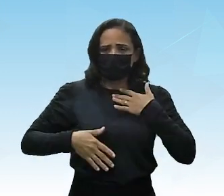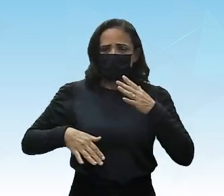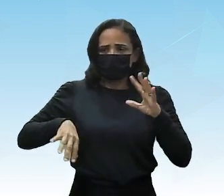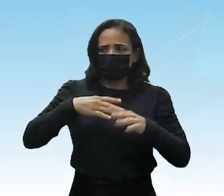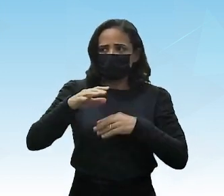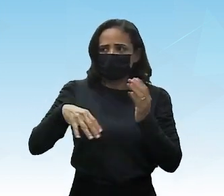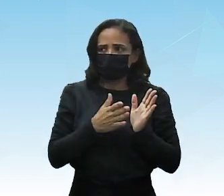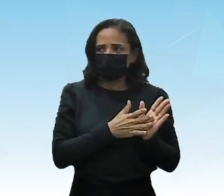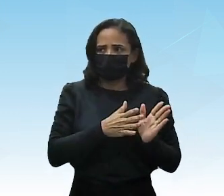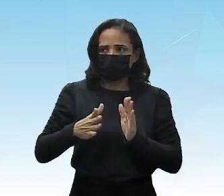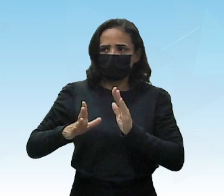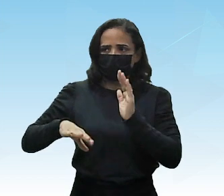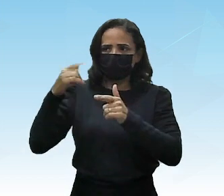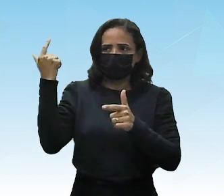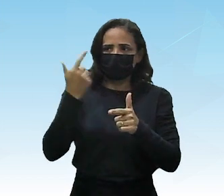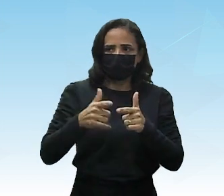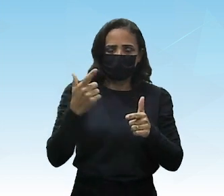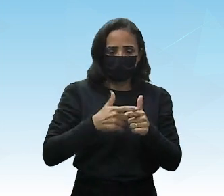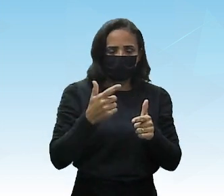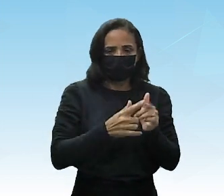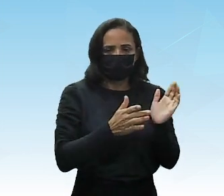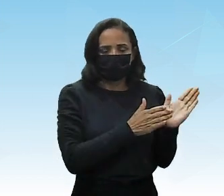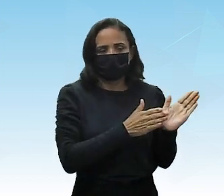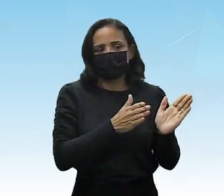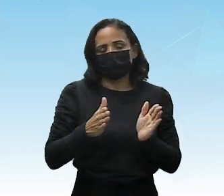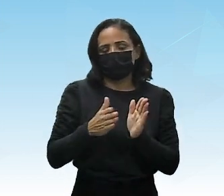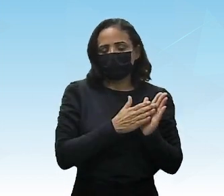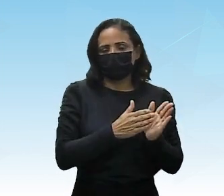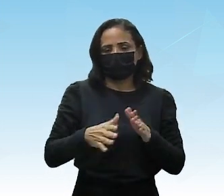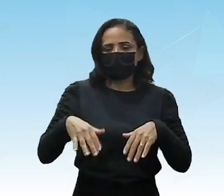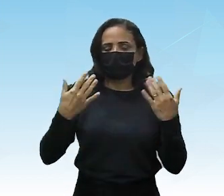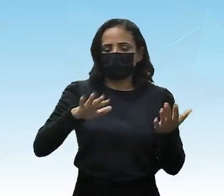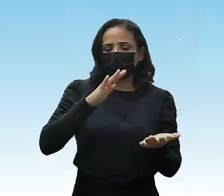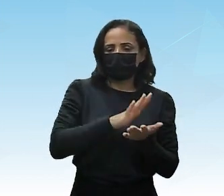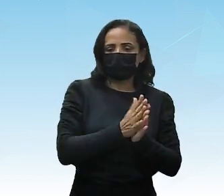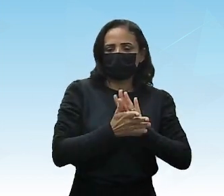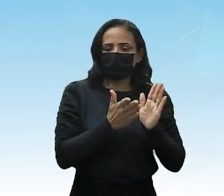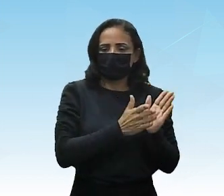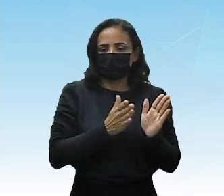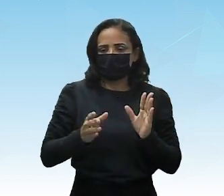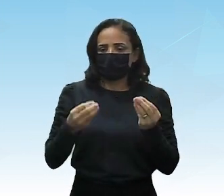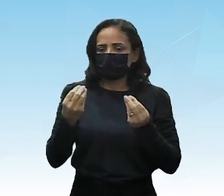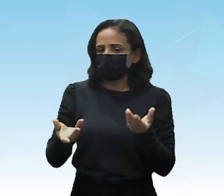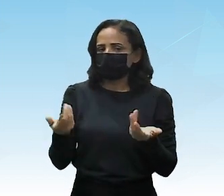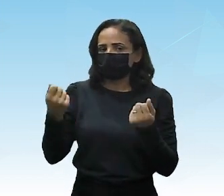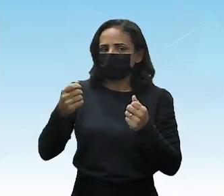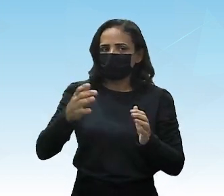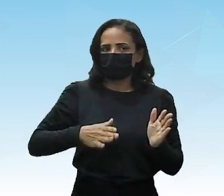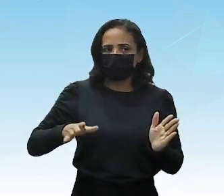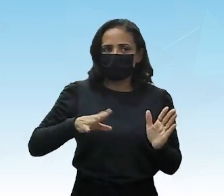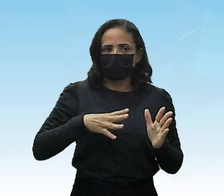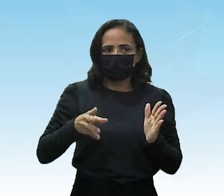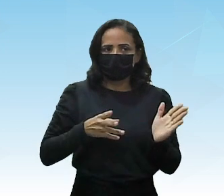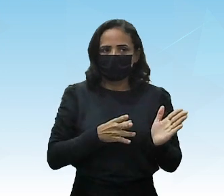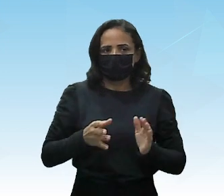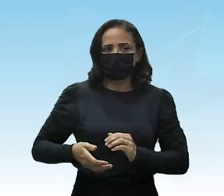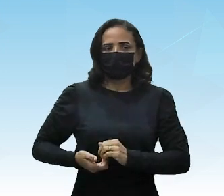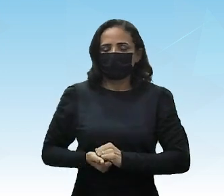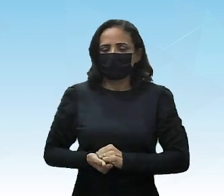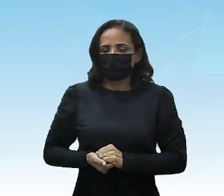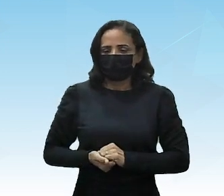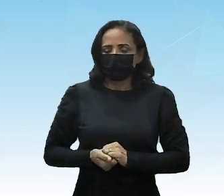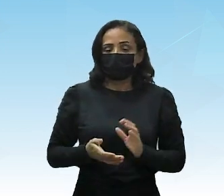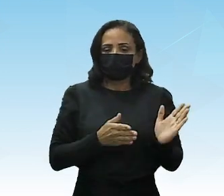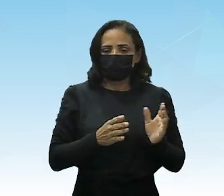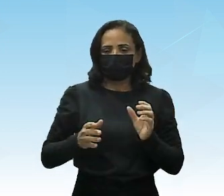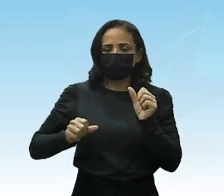causar exatamente os problemas na hemácia dessa proteína. Você vai destruir um monte de hemácia, a gente não pode esquecer disso, tá? Então, o que é que vai acontecer? Quando a